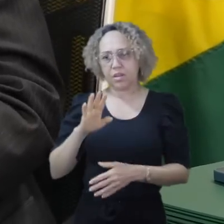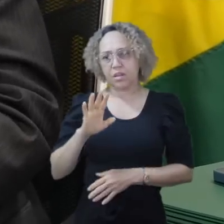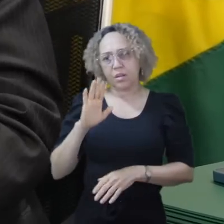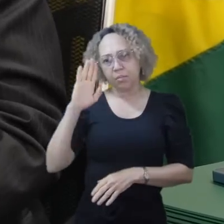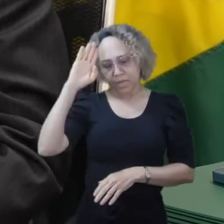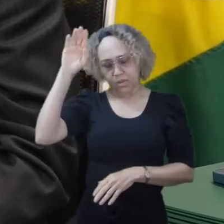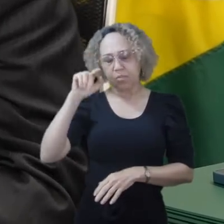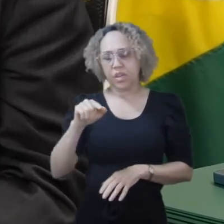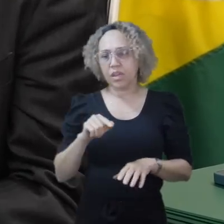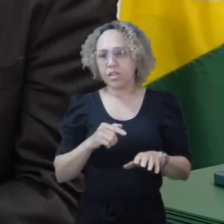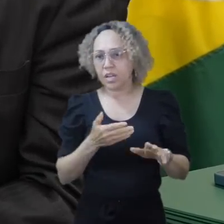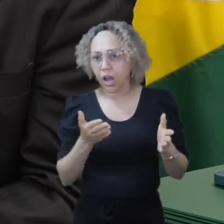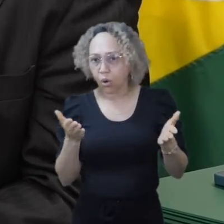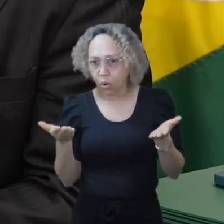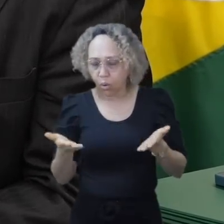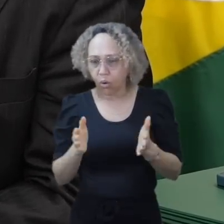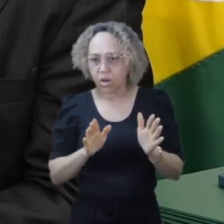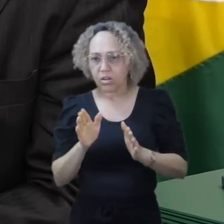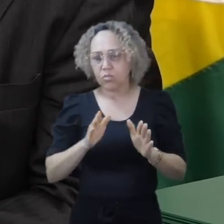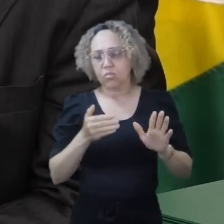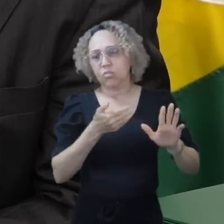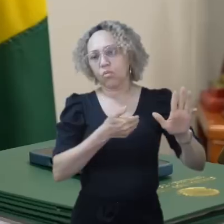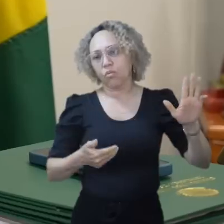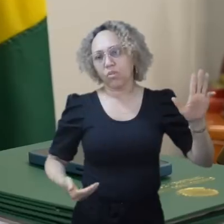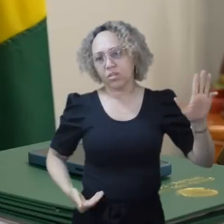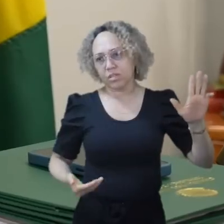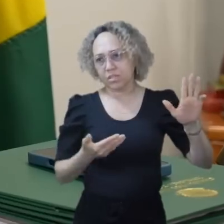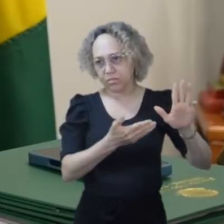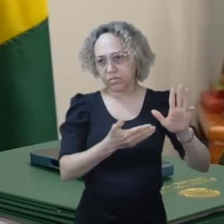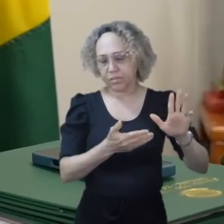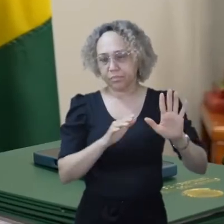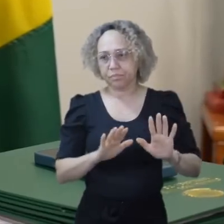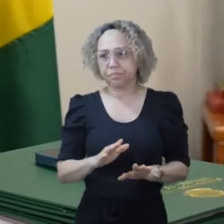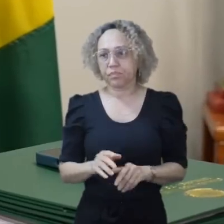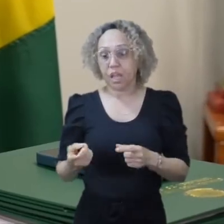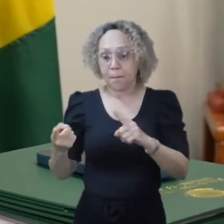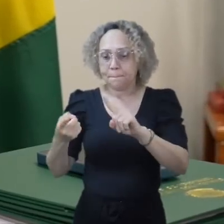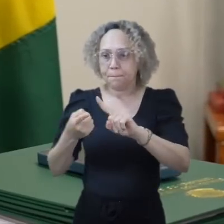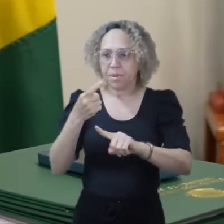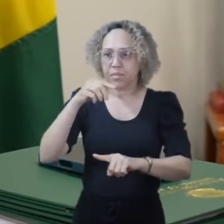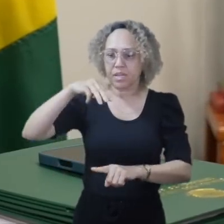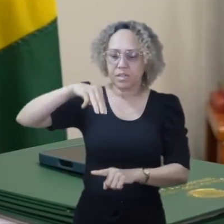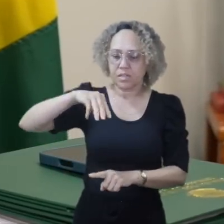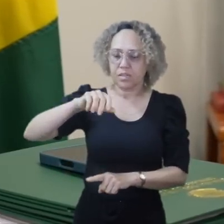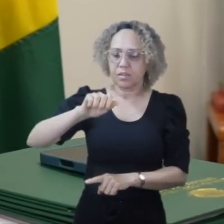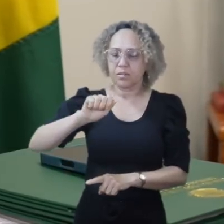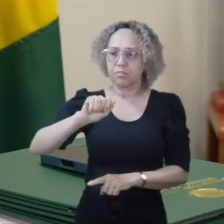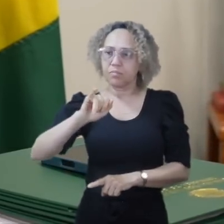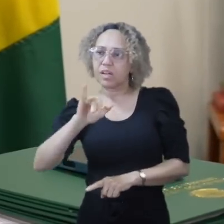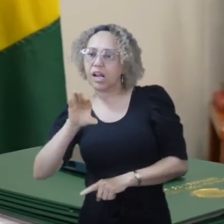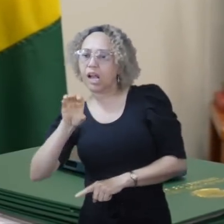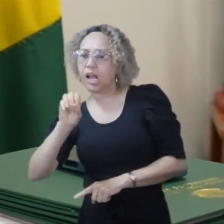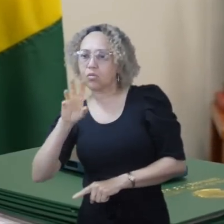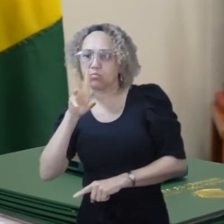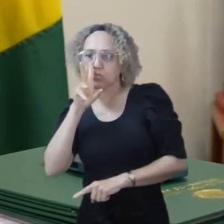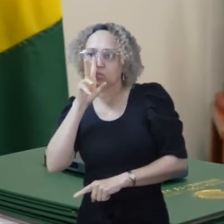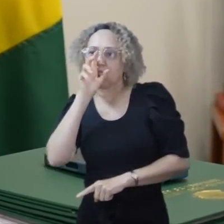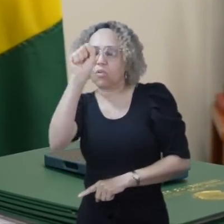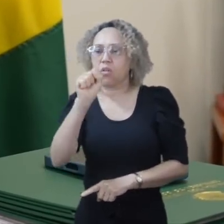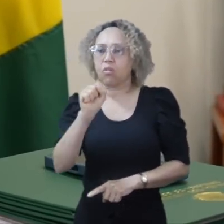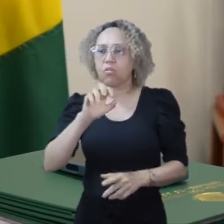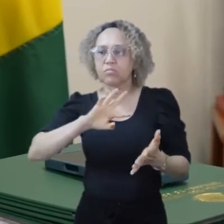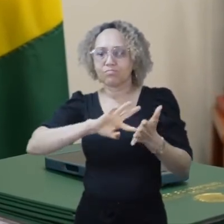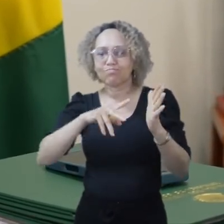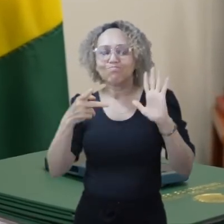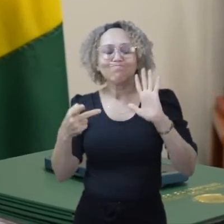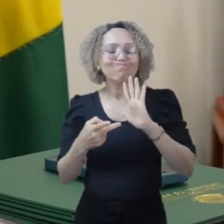essas principais conquistas para a classe trabalhadora que o senhor destaca? E esse 1º de maio é muito forte, porque ele tem um